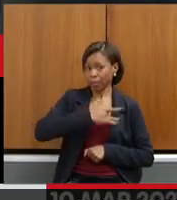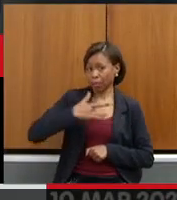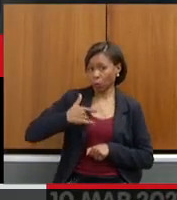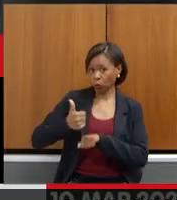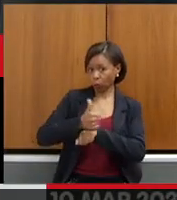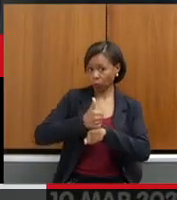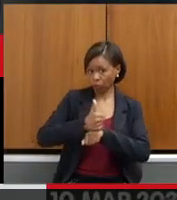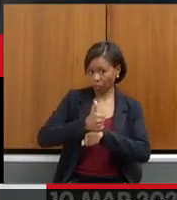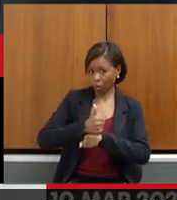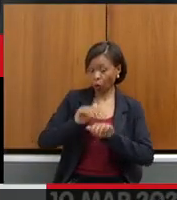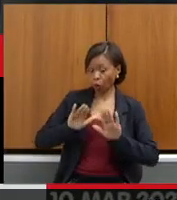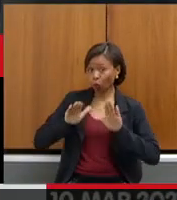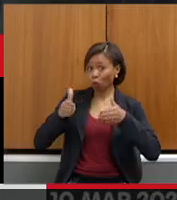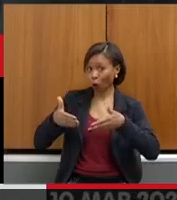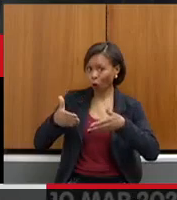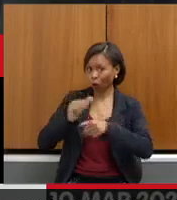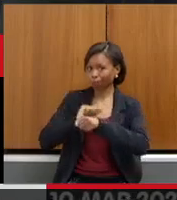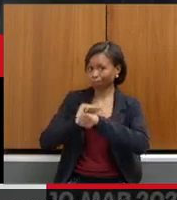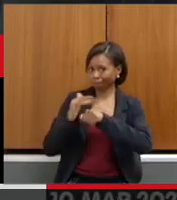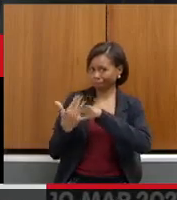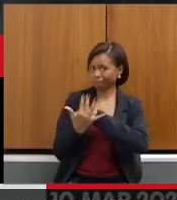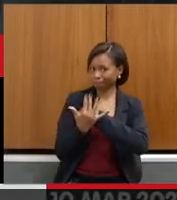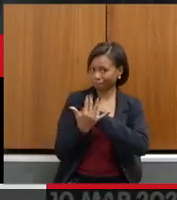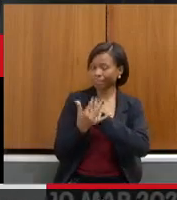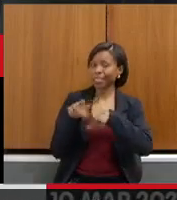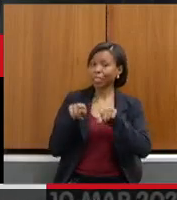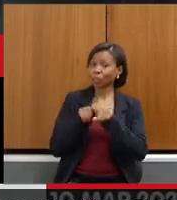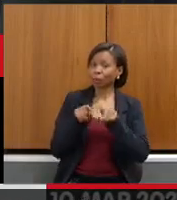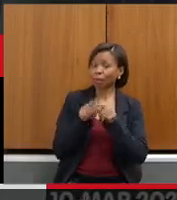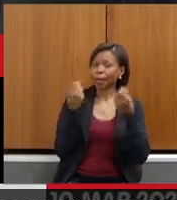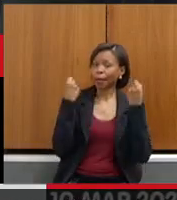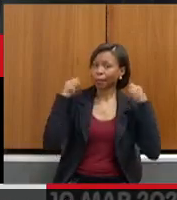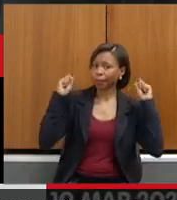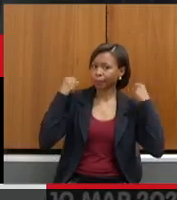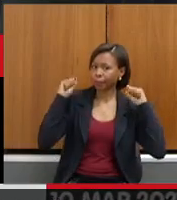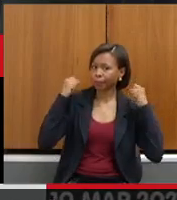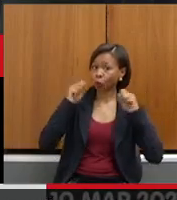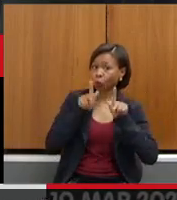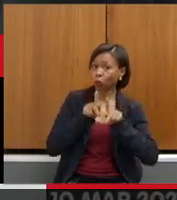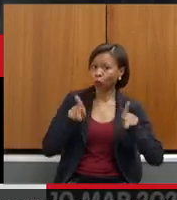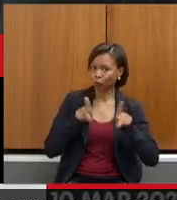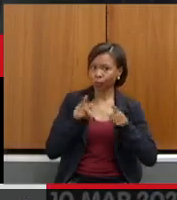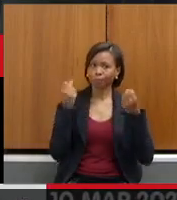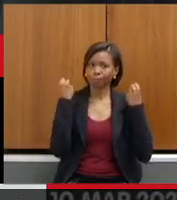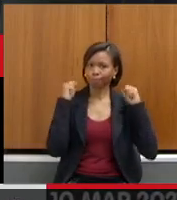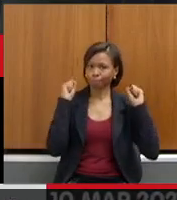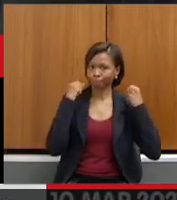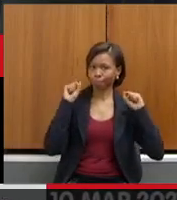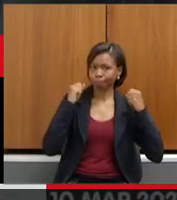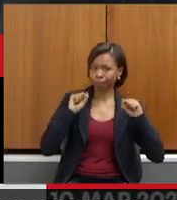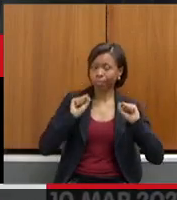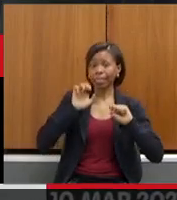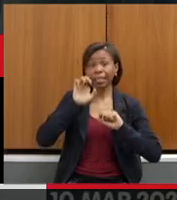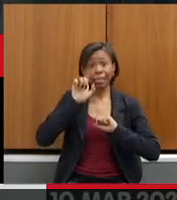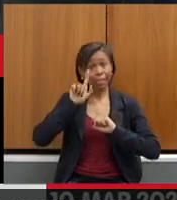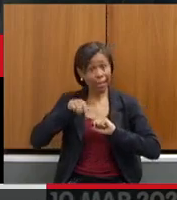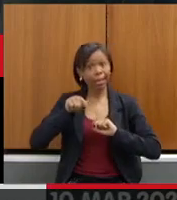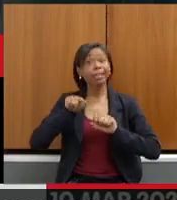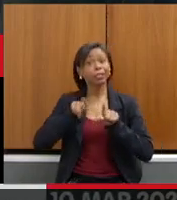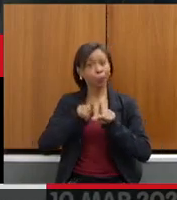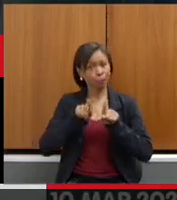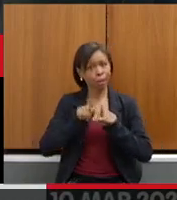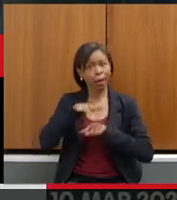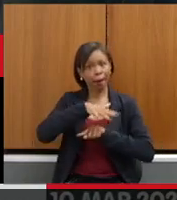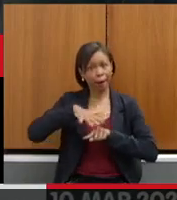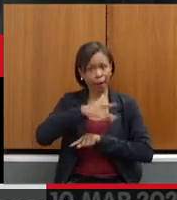convide até por exemplo educadores físicos professor de educação física que são promotores da saúde que são